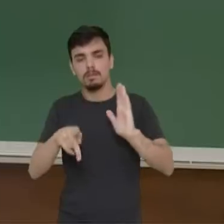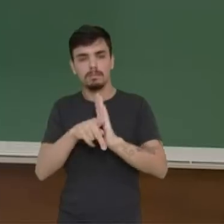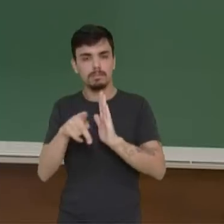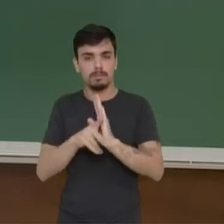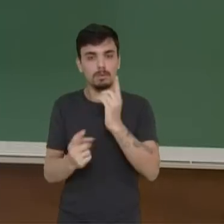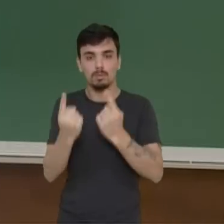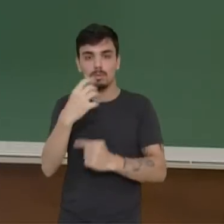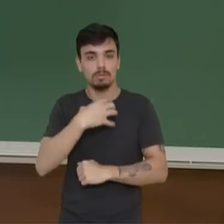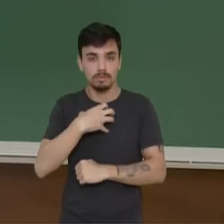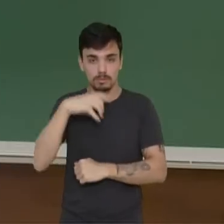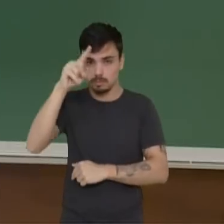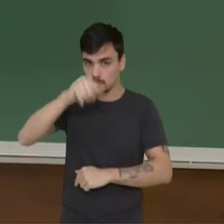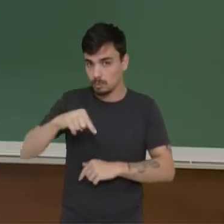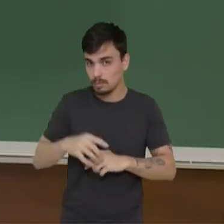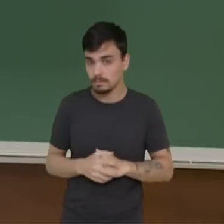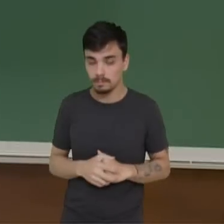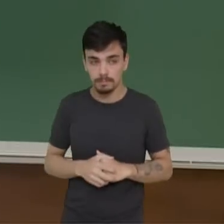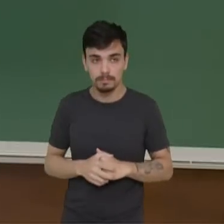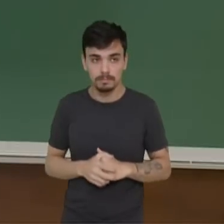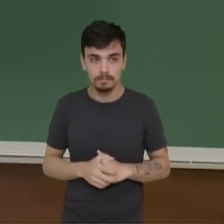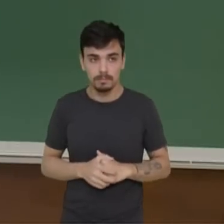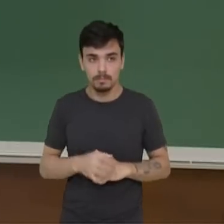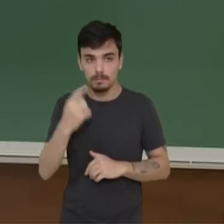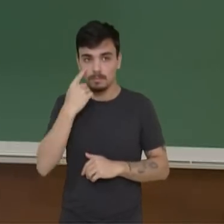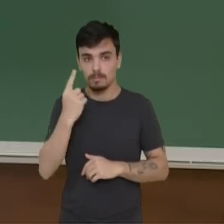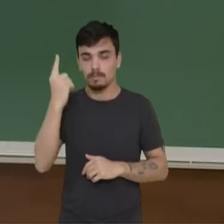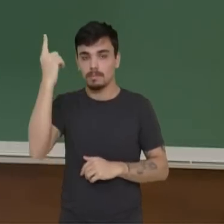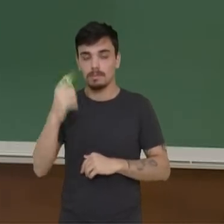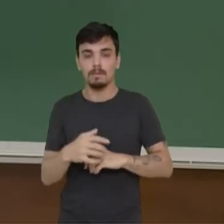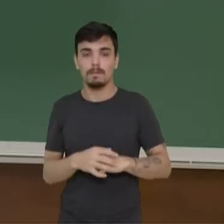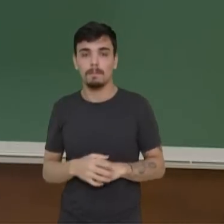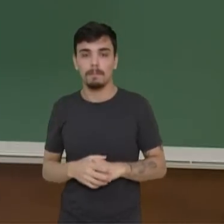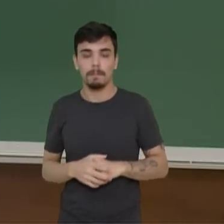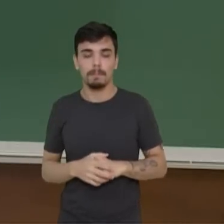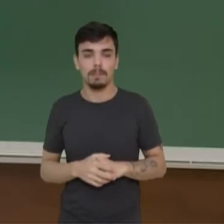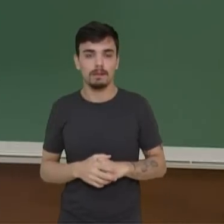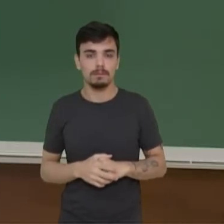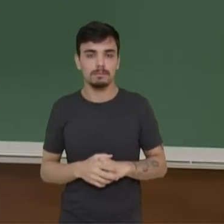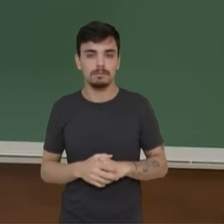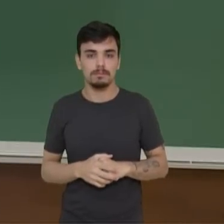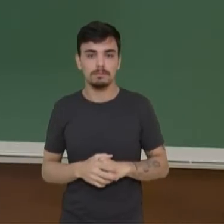essa, certo? Então, olha, vamos analisar aqui o